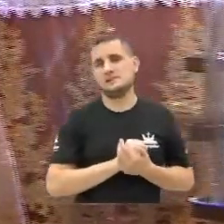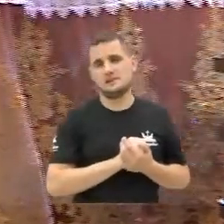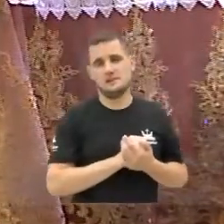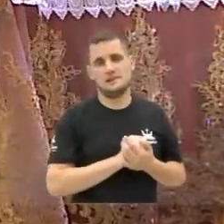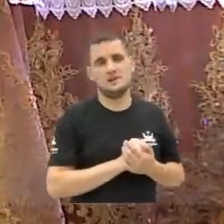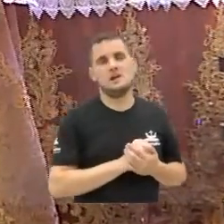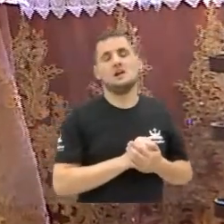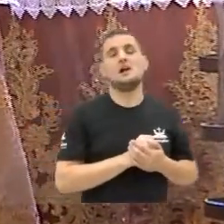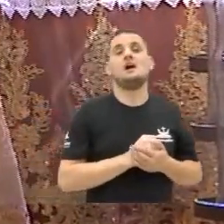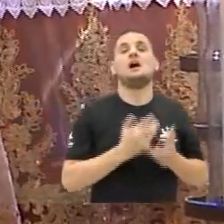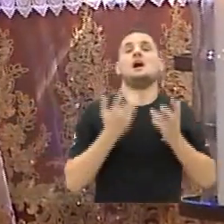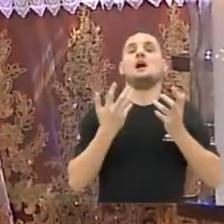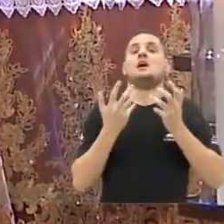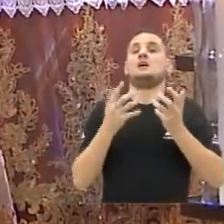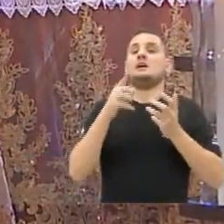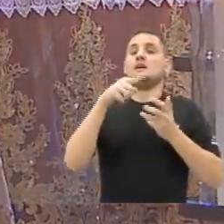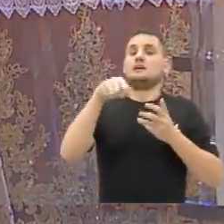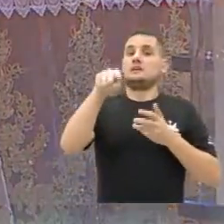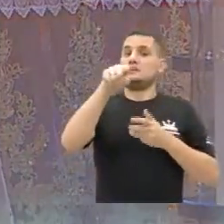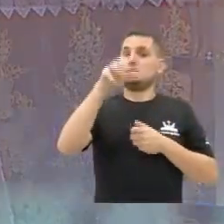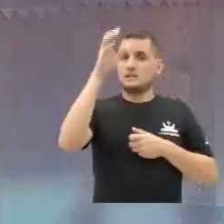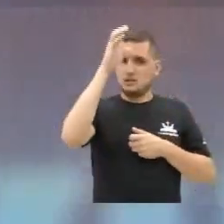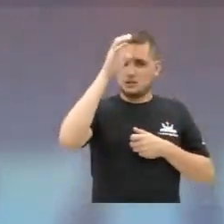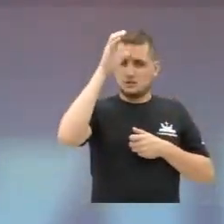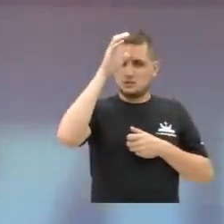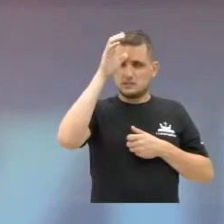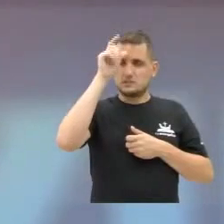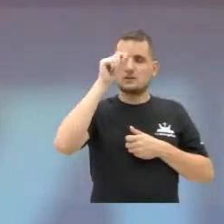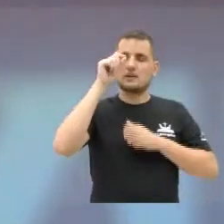Eu quero que você não perca a consciência de que Jesus está aqui.